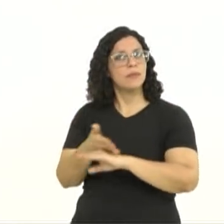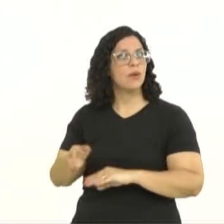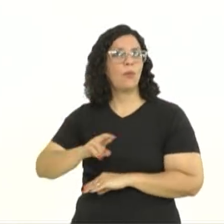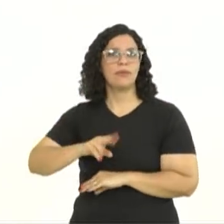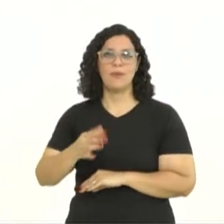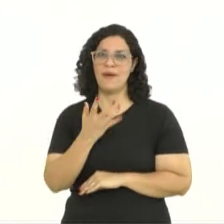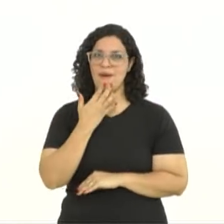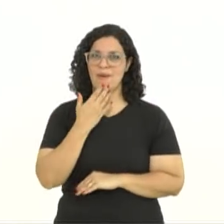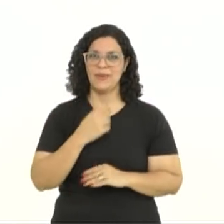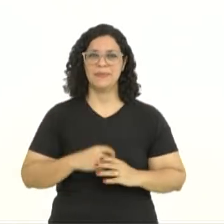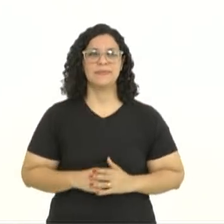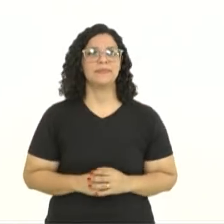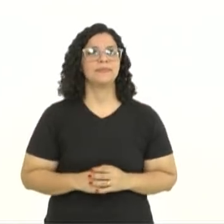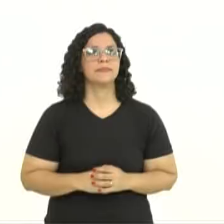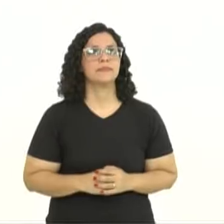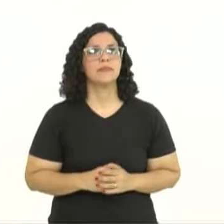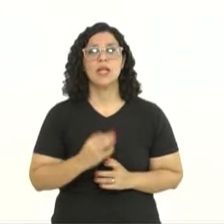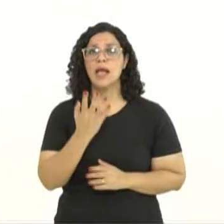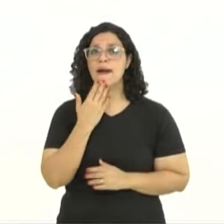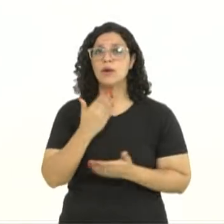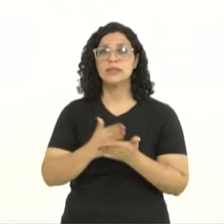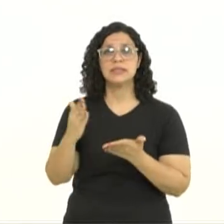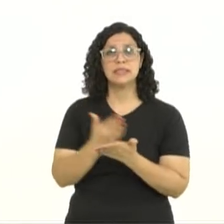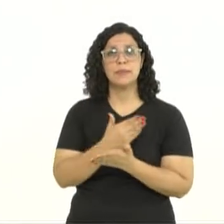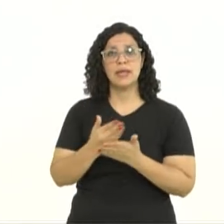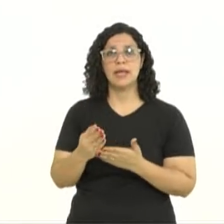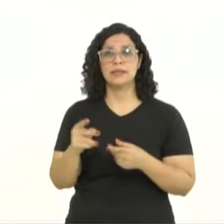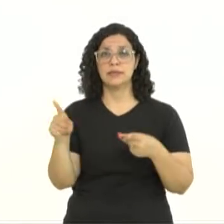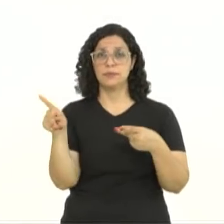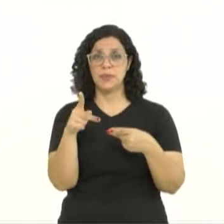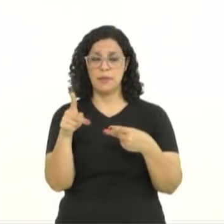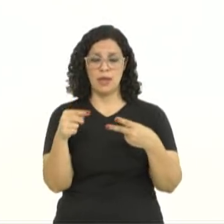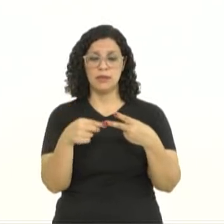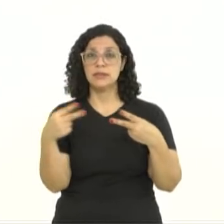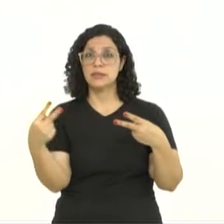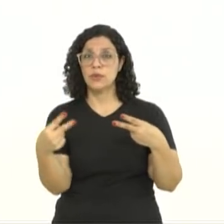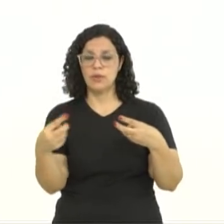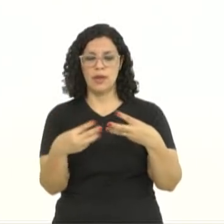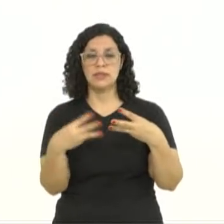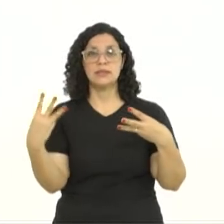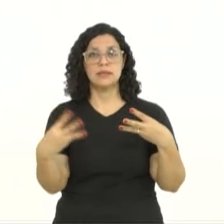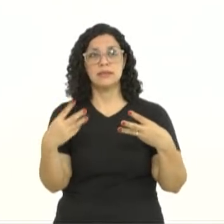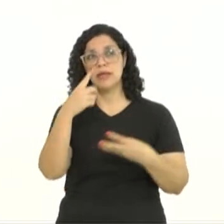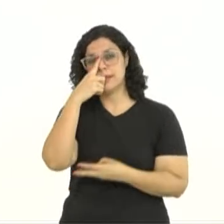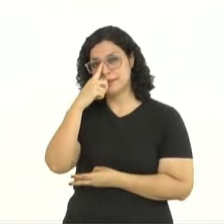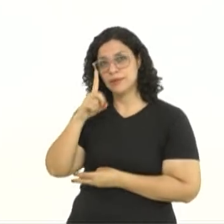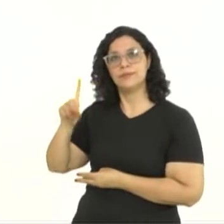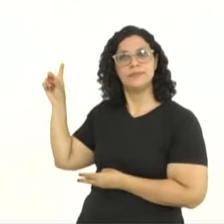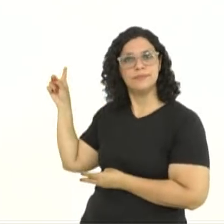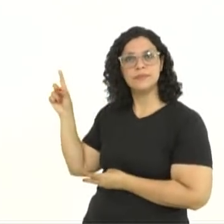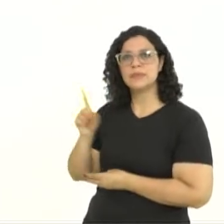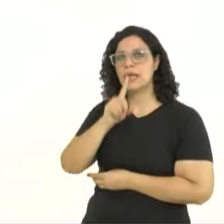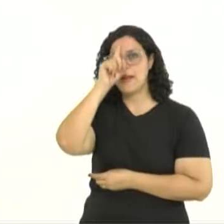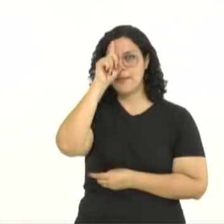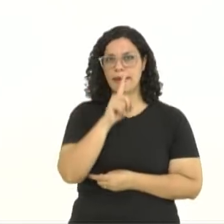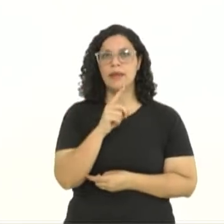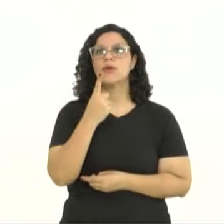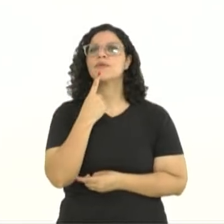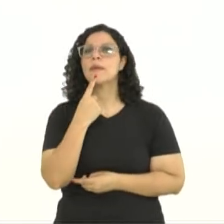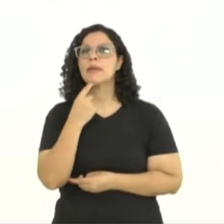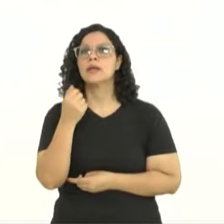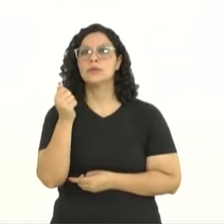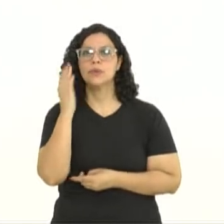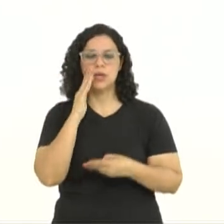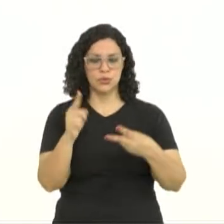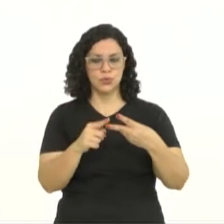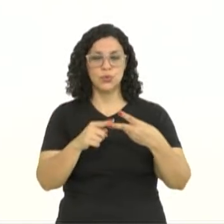cor. As cores são separadas em cores primárias, secundárias e terciárias. Quais são as cores primárias? Amarelo, vermelho e azul. Terciárias,